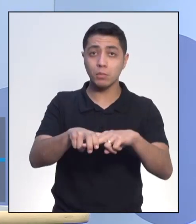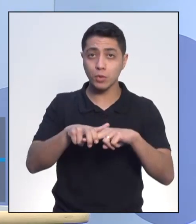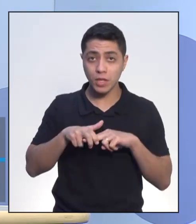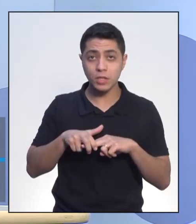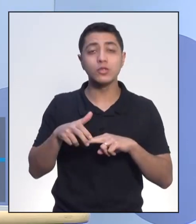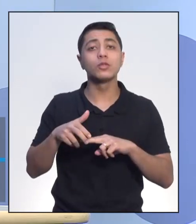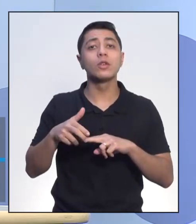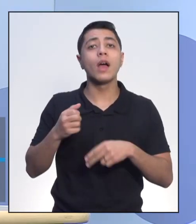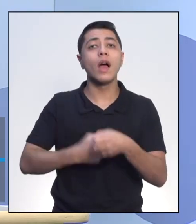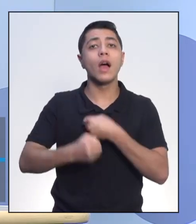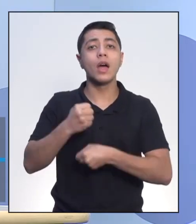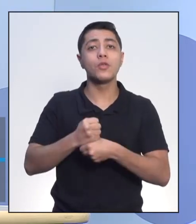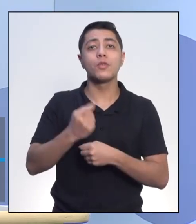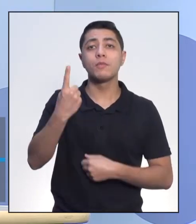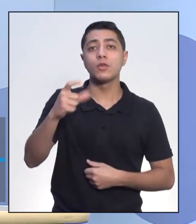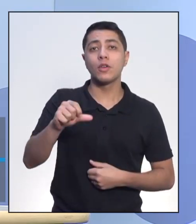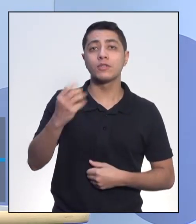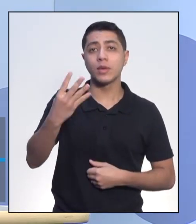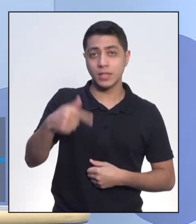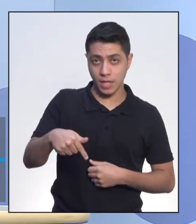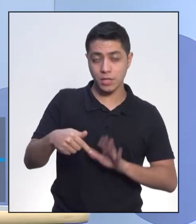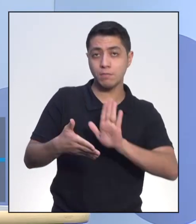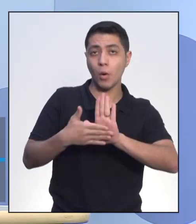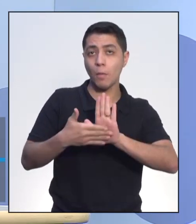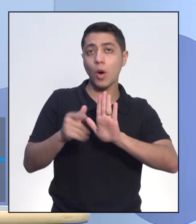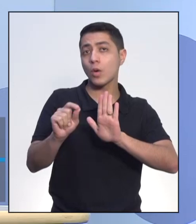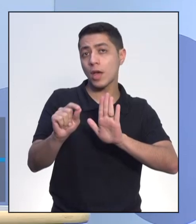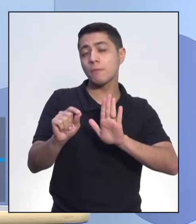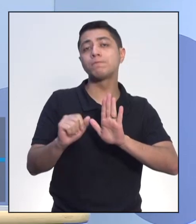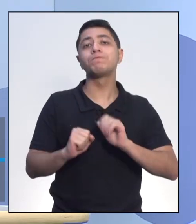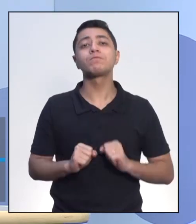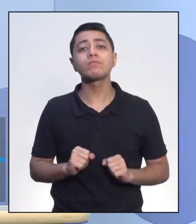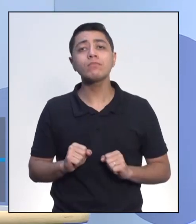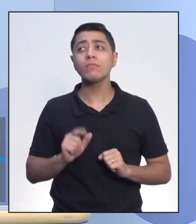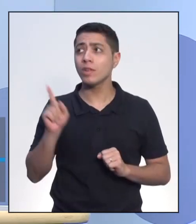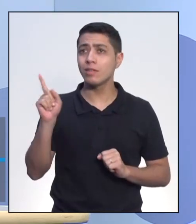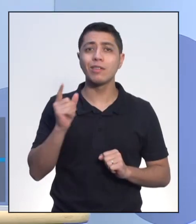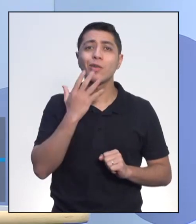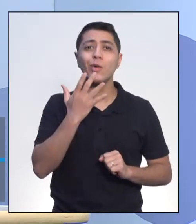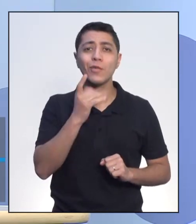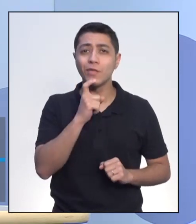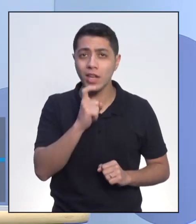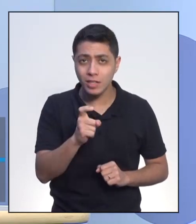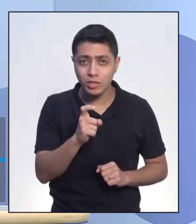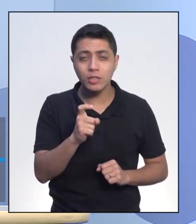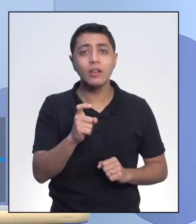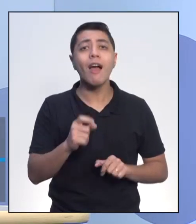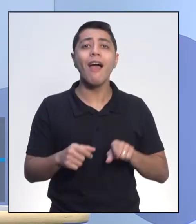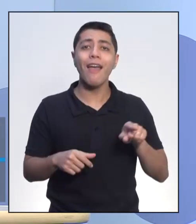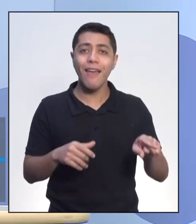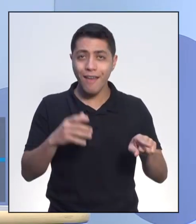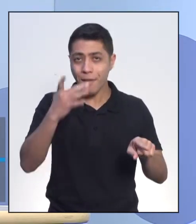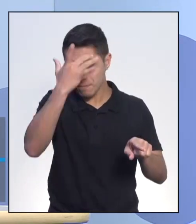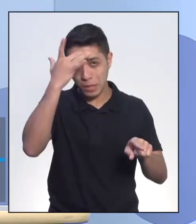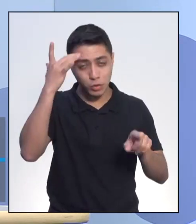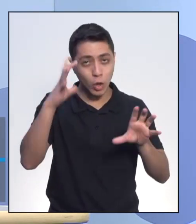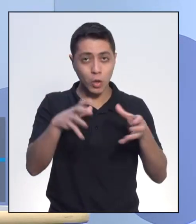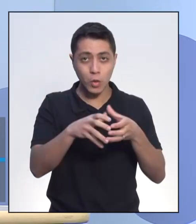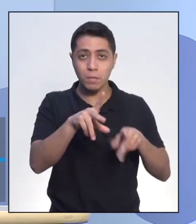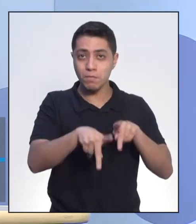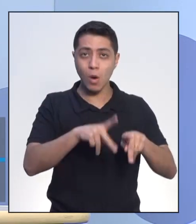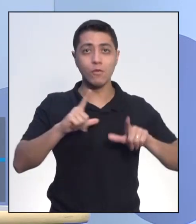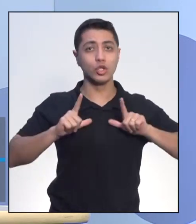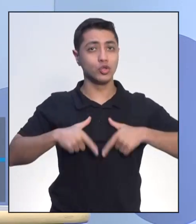concordaram muito, porque eles reivindicaram toda essa área que está contornada em azul, mais a parte verde que seria para a Palestina, porque para eles,